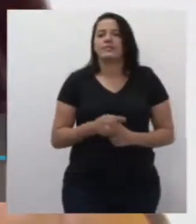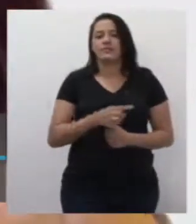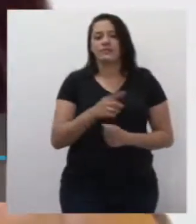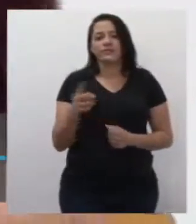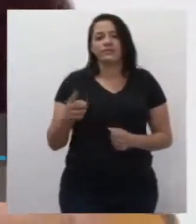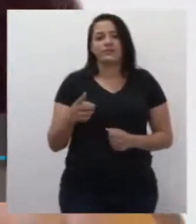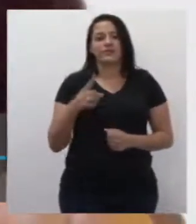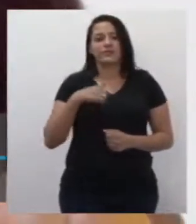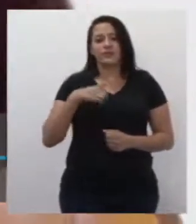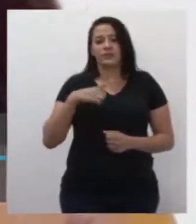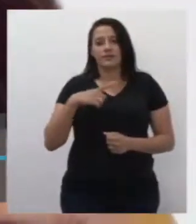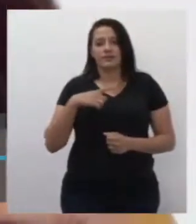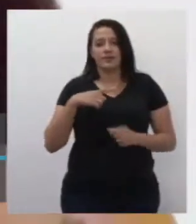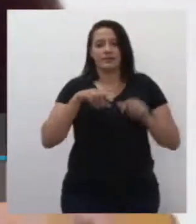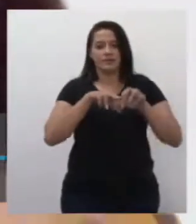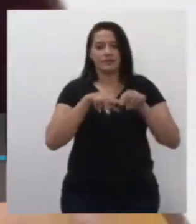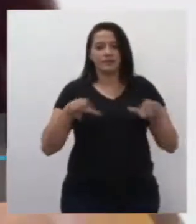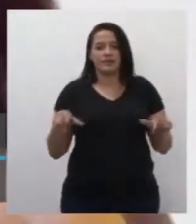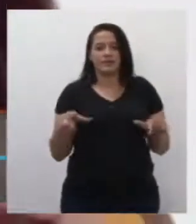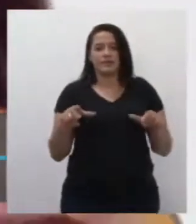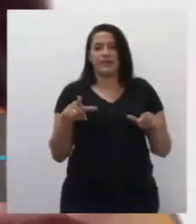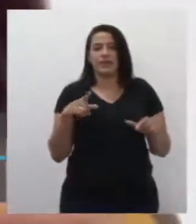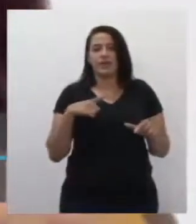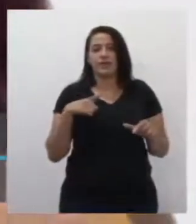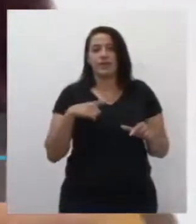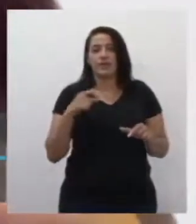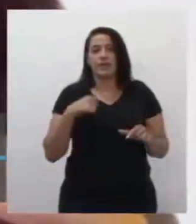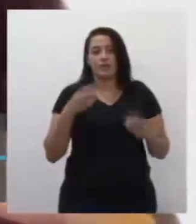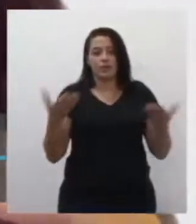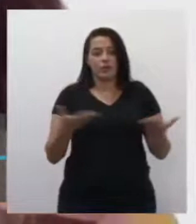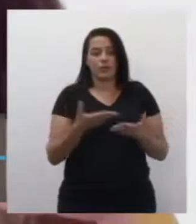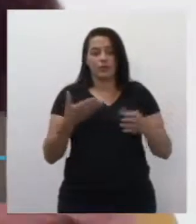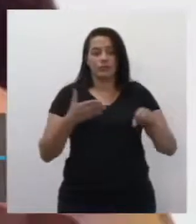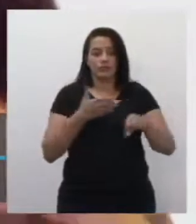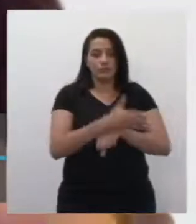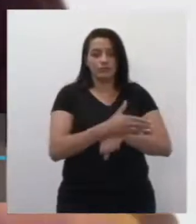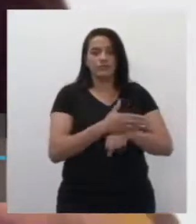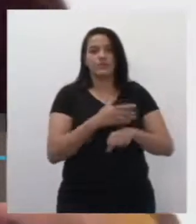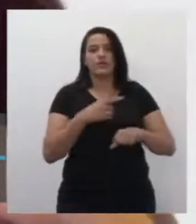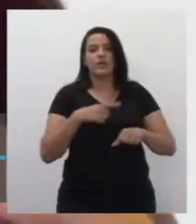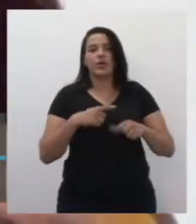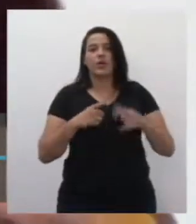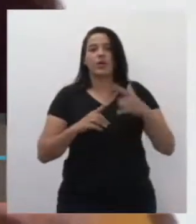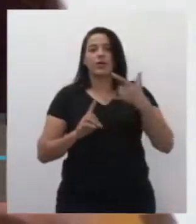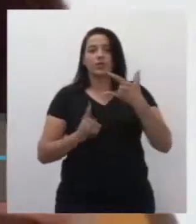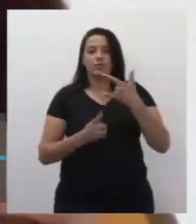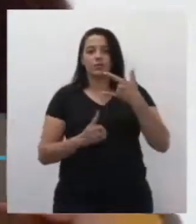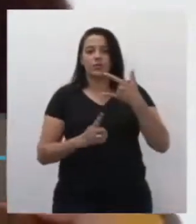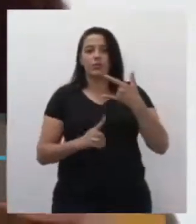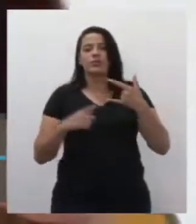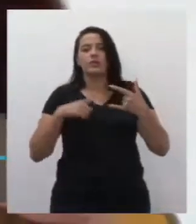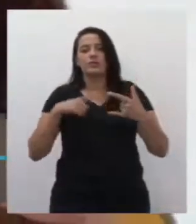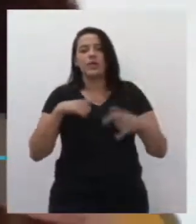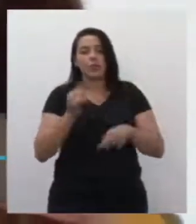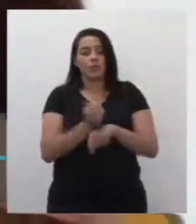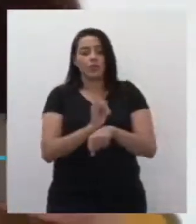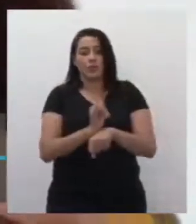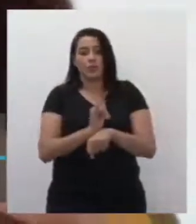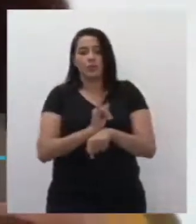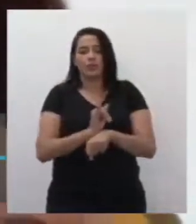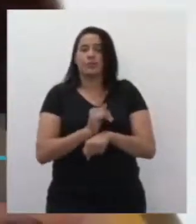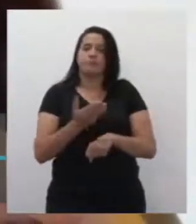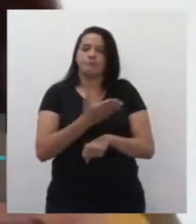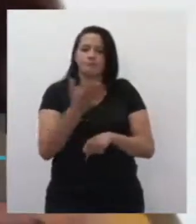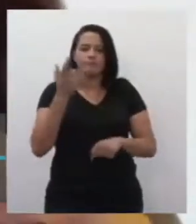E deixa eu ver aqui mais. Sim. E a gente está com um canal, na verdade, o Descomplica para Escolas tem um canal no YouTube em que a gente